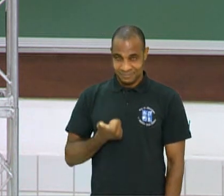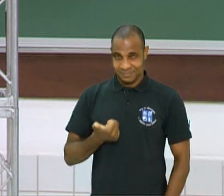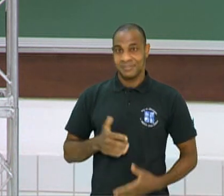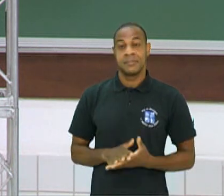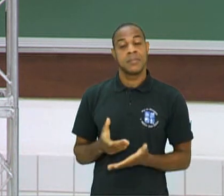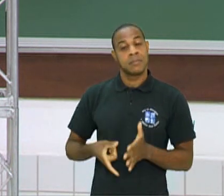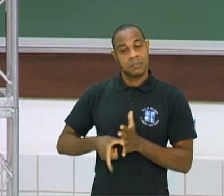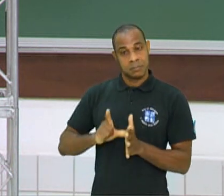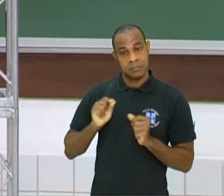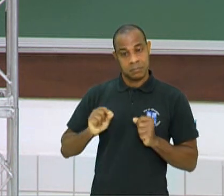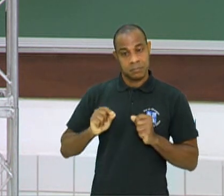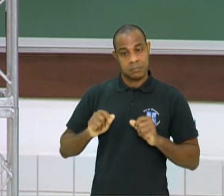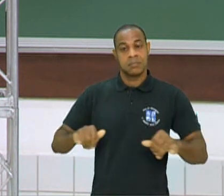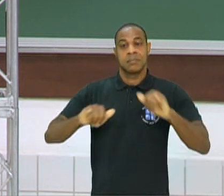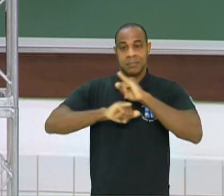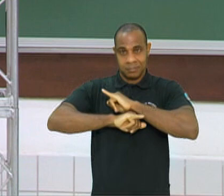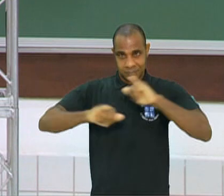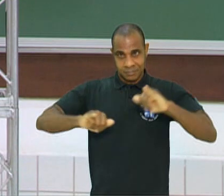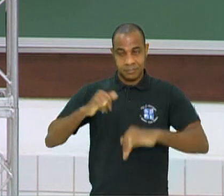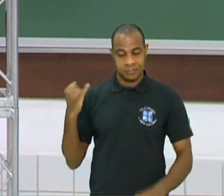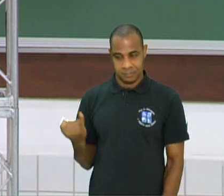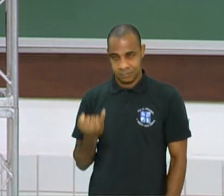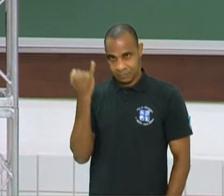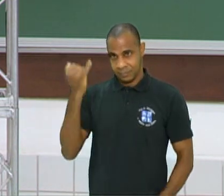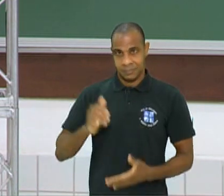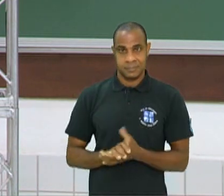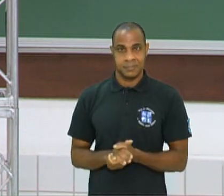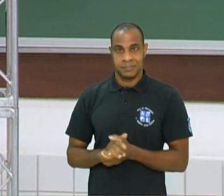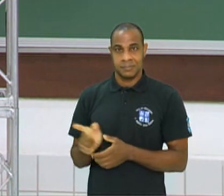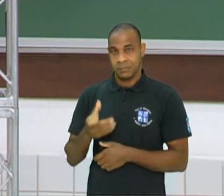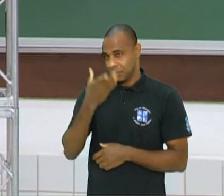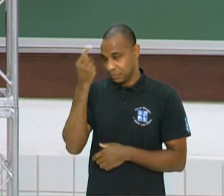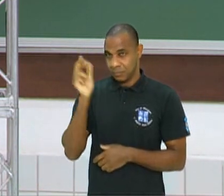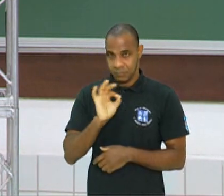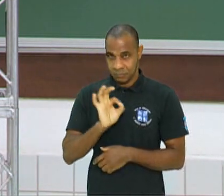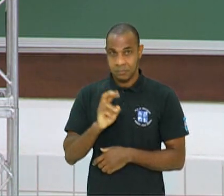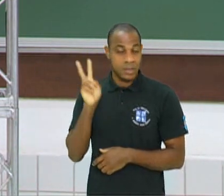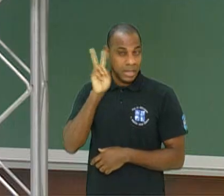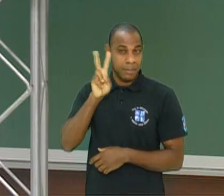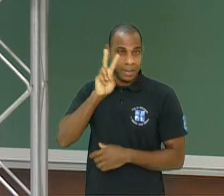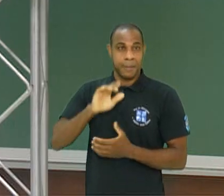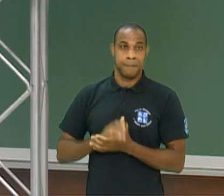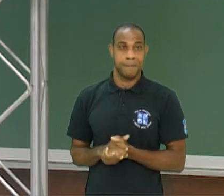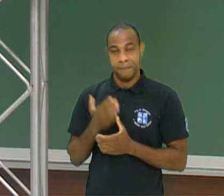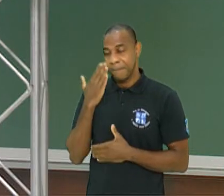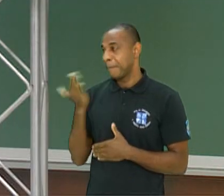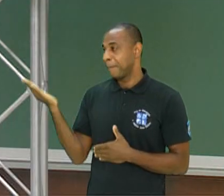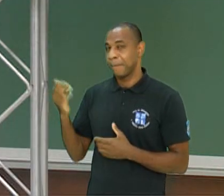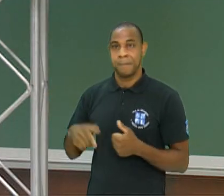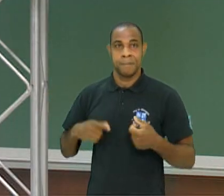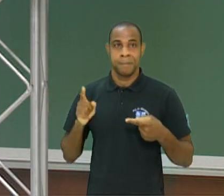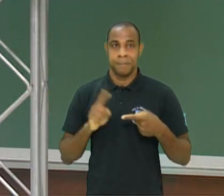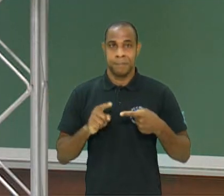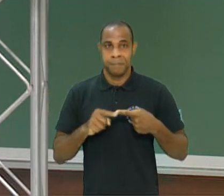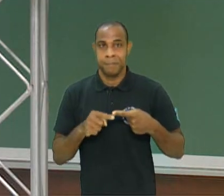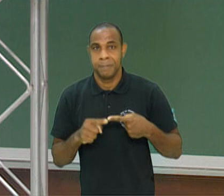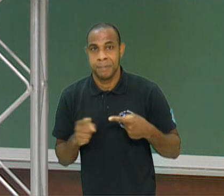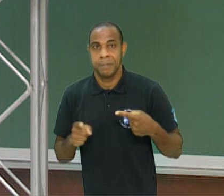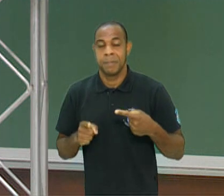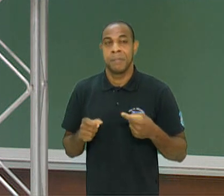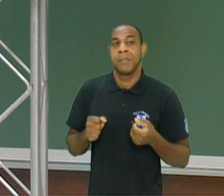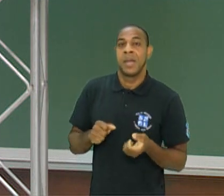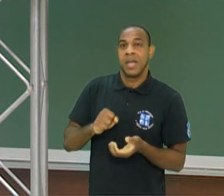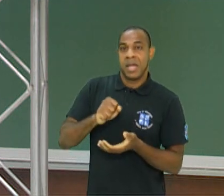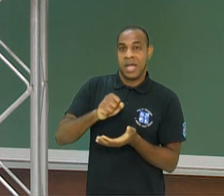gente iniciar, sempre aqueles recadinhos importantes aqui pra gente, que é sempre bom lembrar, né? O primeiro recado aqui é sobre a